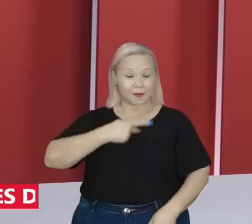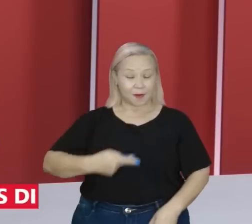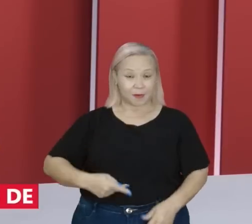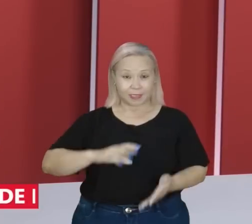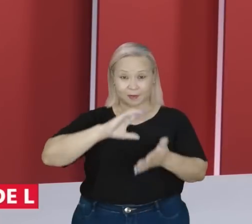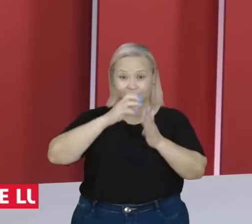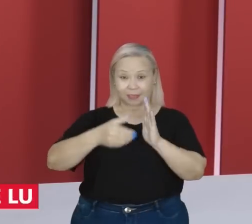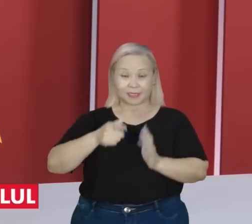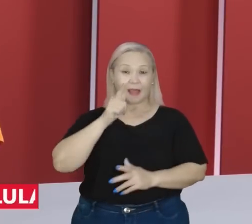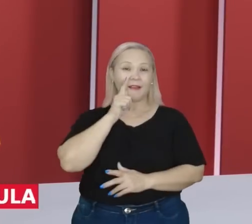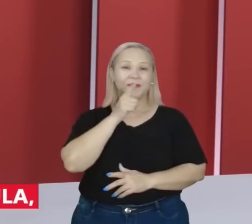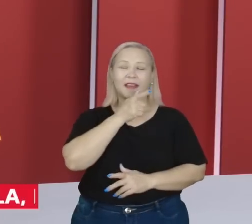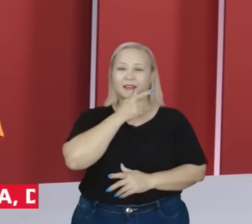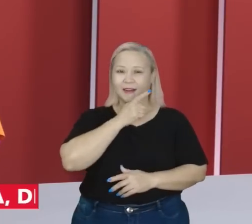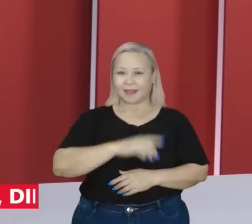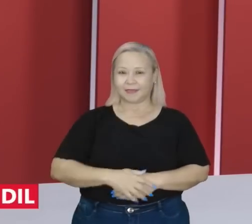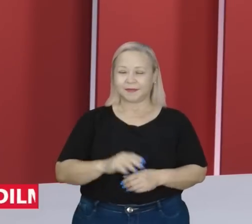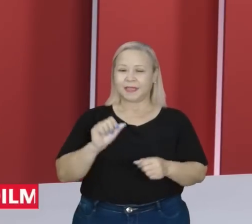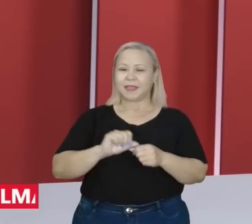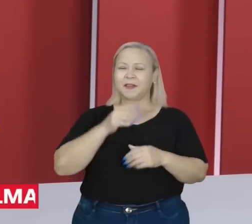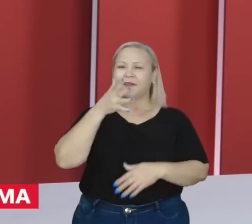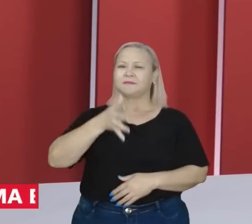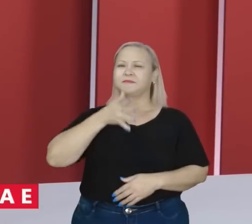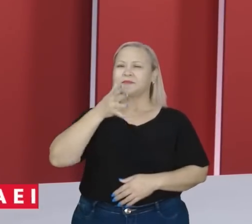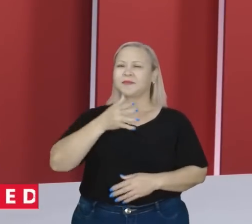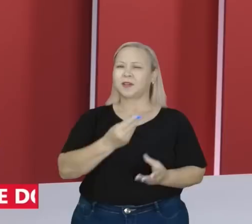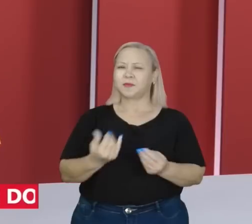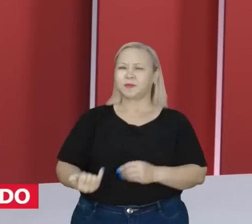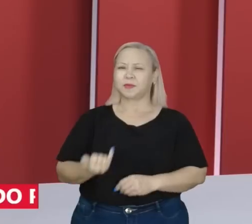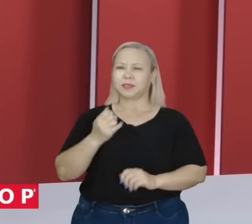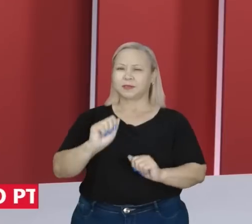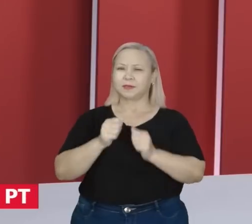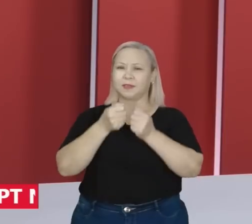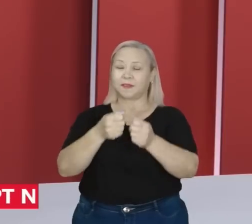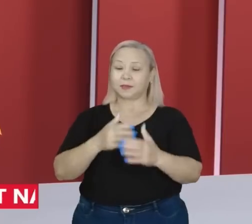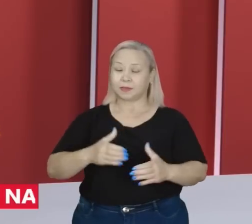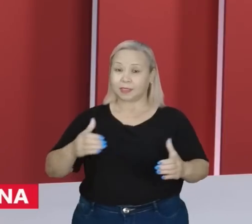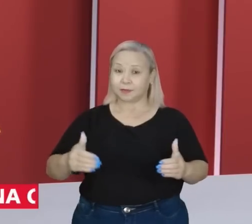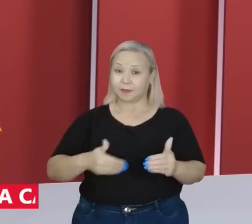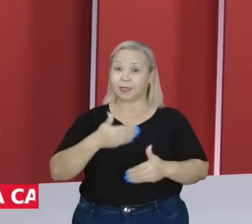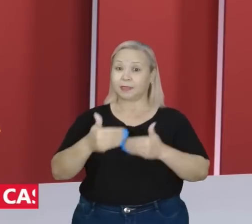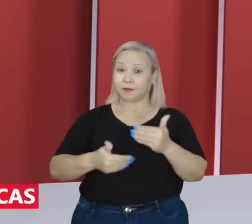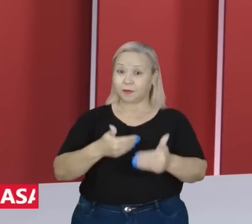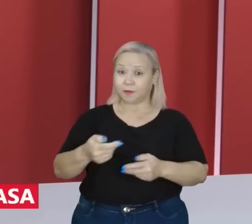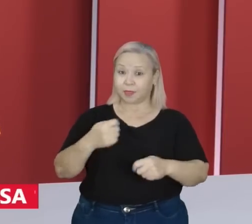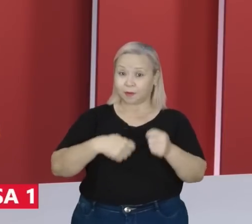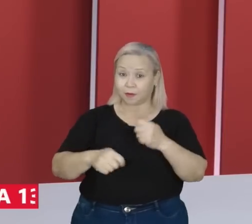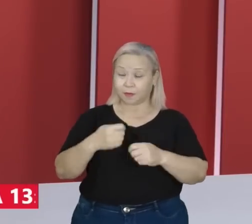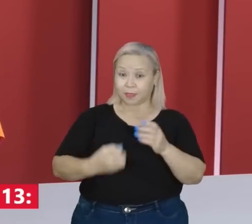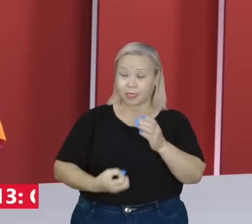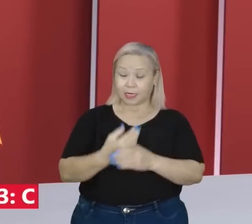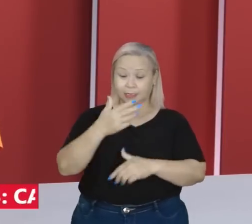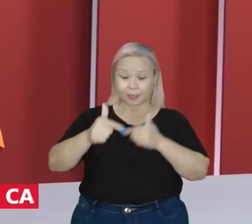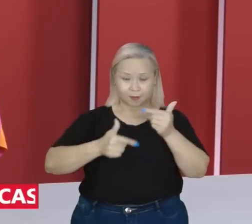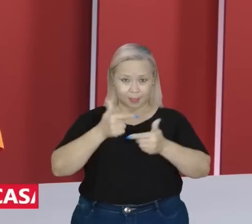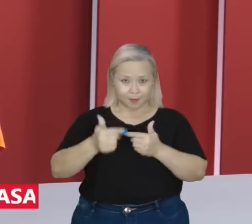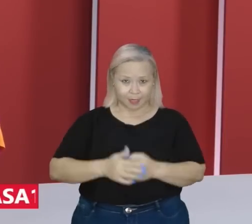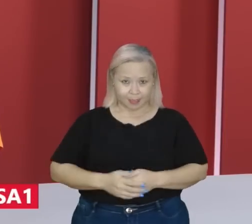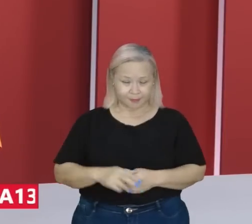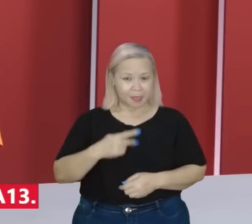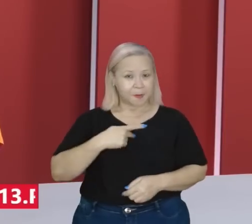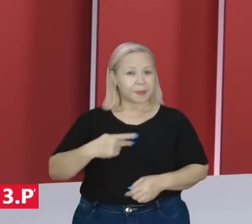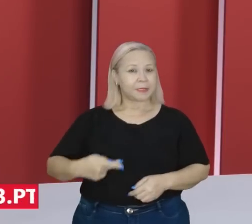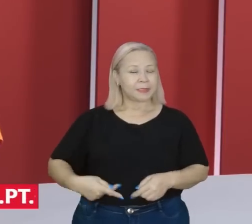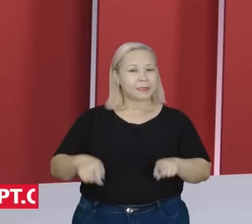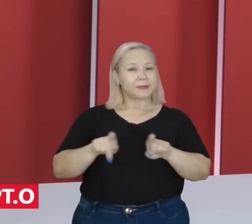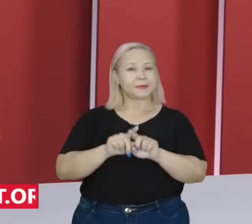partido, Gleisi Hoffmann, que fez uma fala importante em defesa do crescimento econômico e da geração de empregos. A presidenta